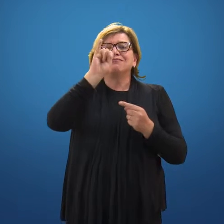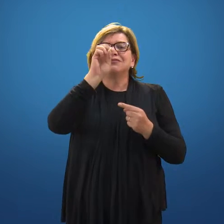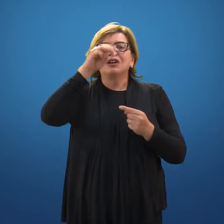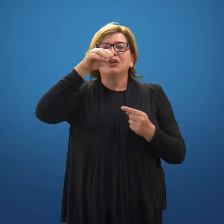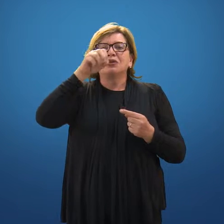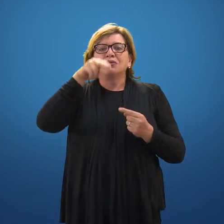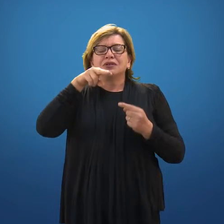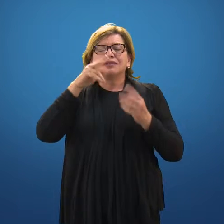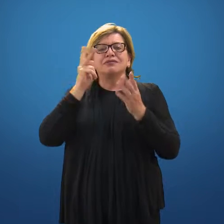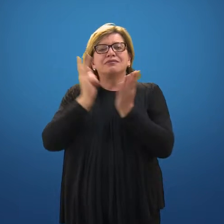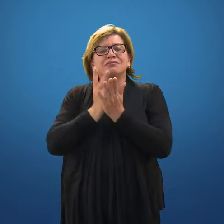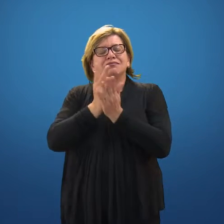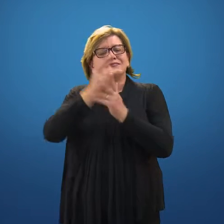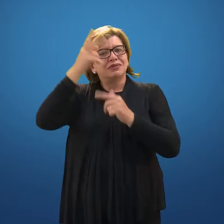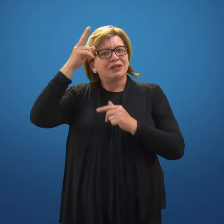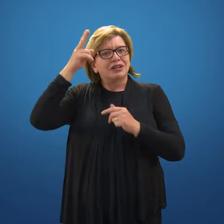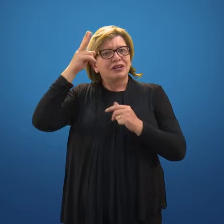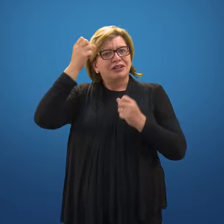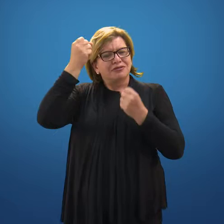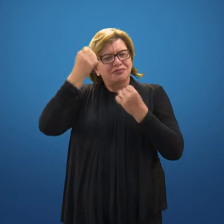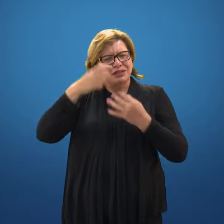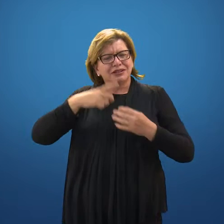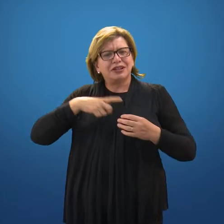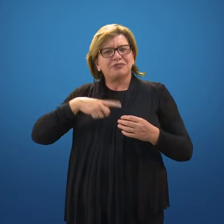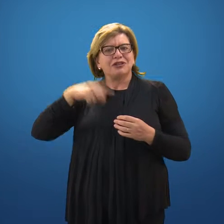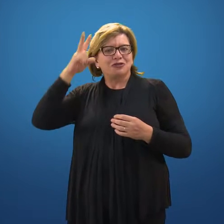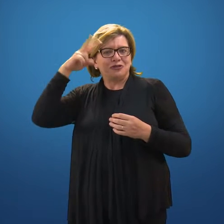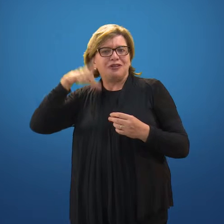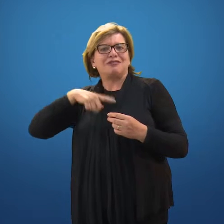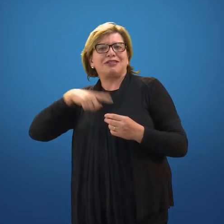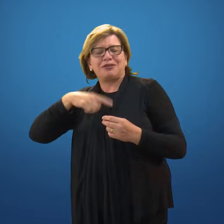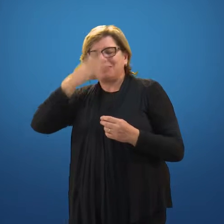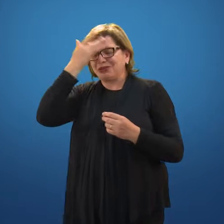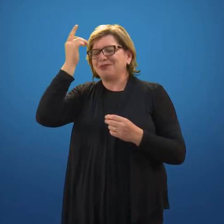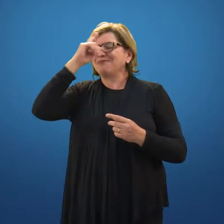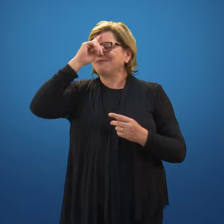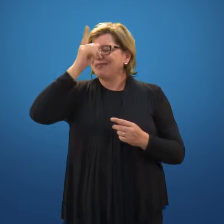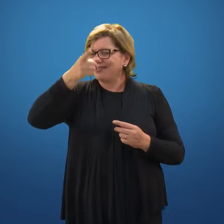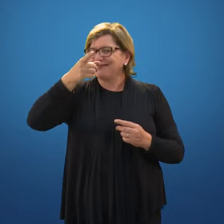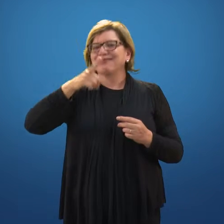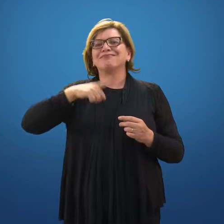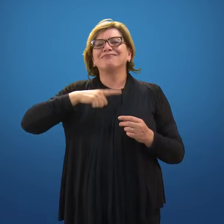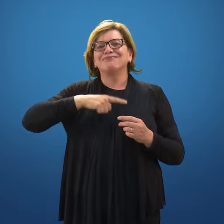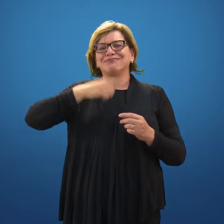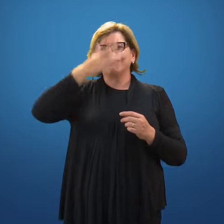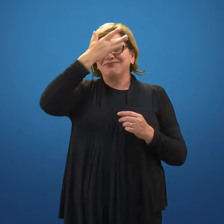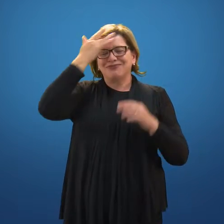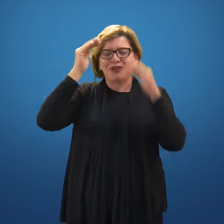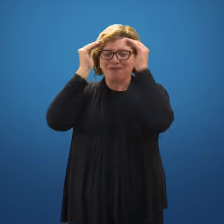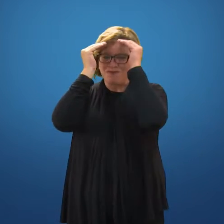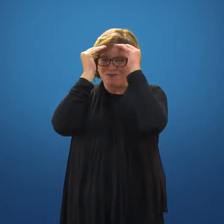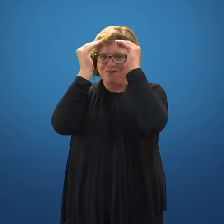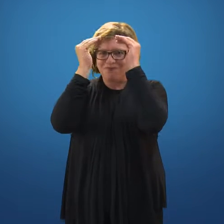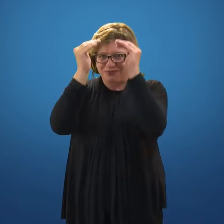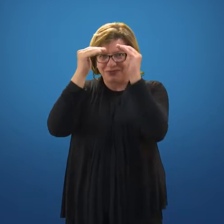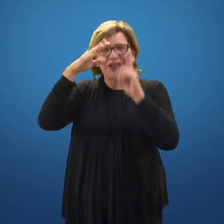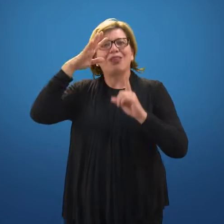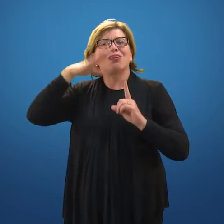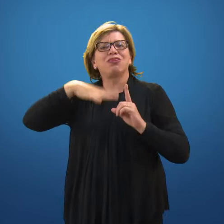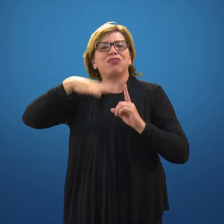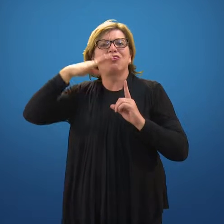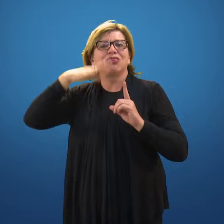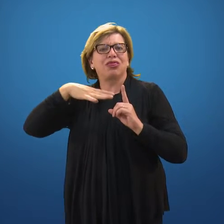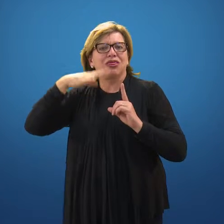toda a história sempre houve os dominantes e os dominados. E a seu tempo, a sociedade era dividida entre